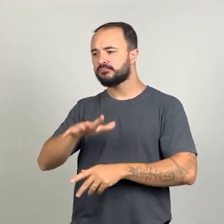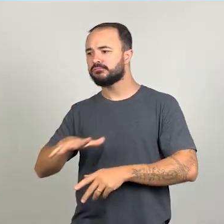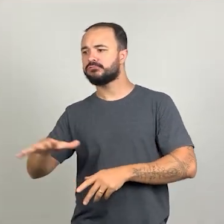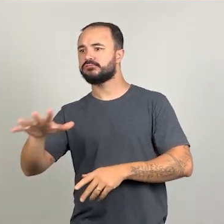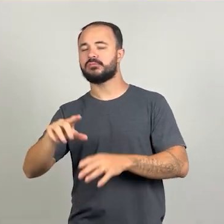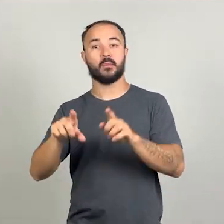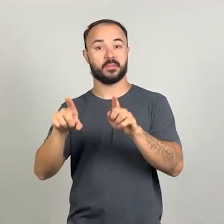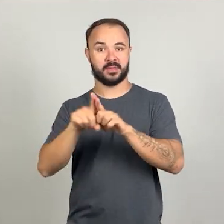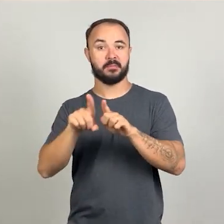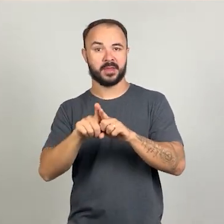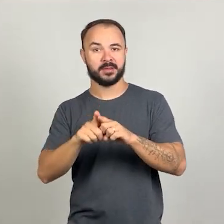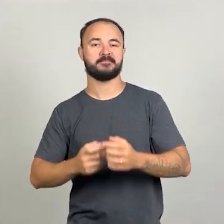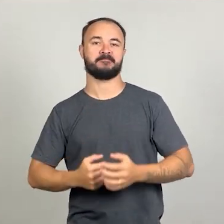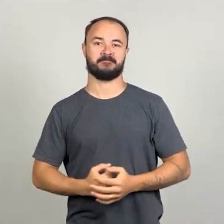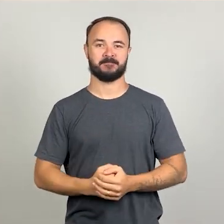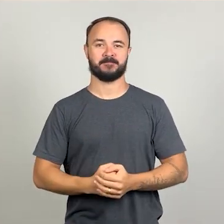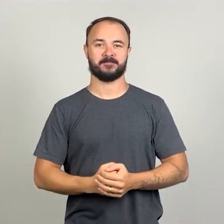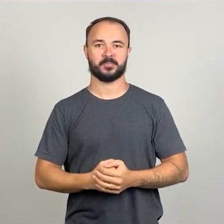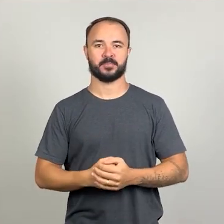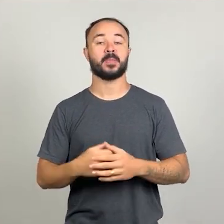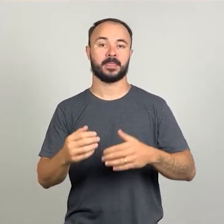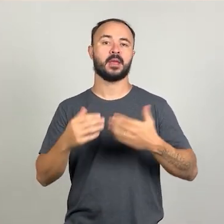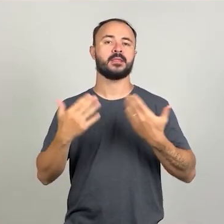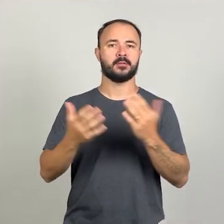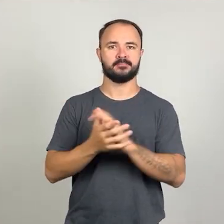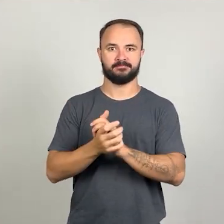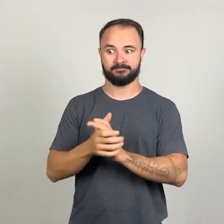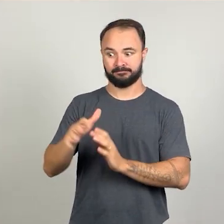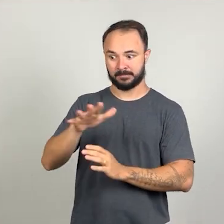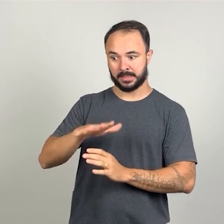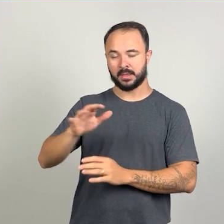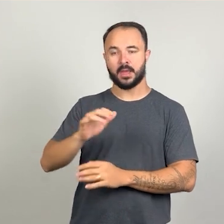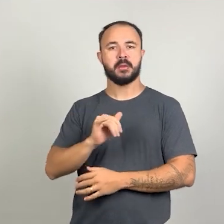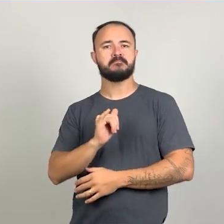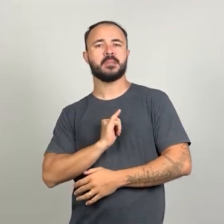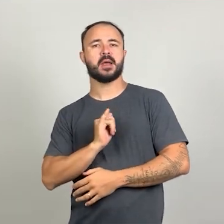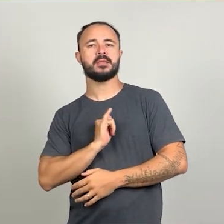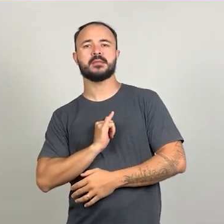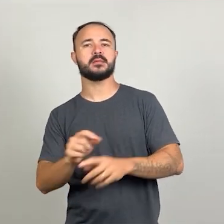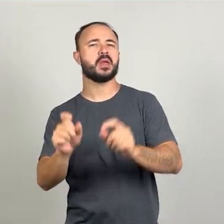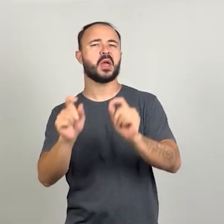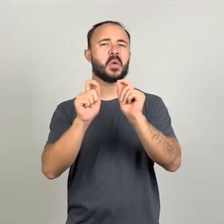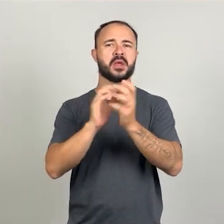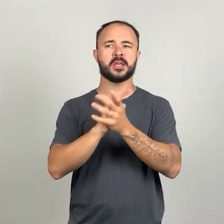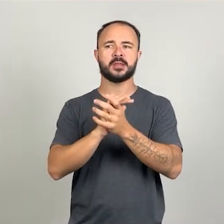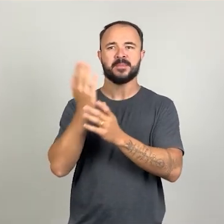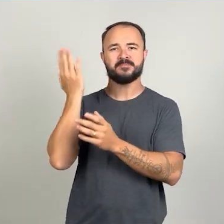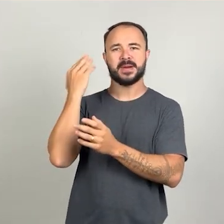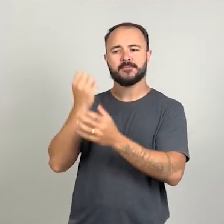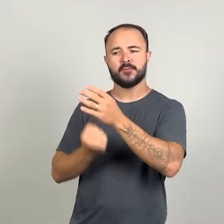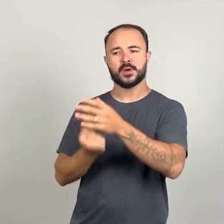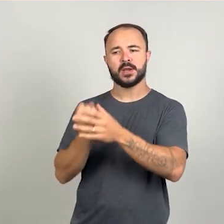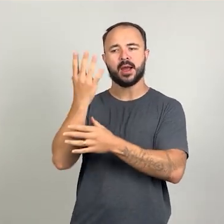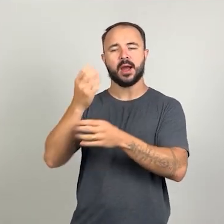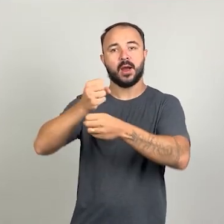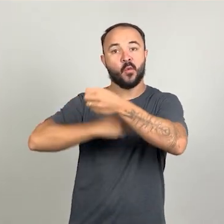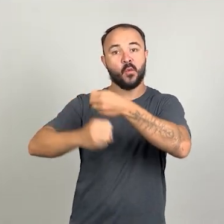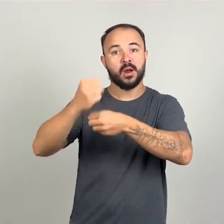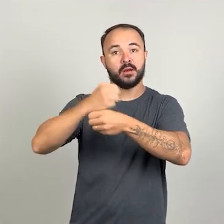geográfico ocupado. Então, turma, Imperatriz, ela foi fundada em